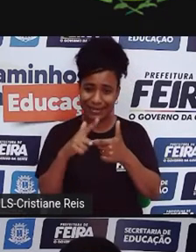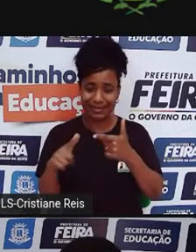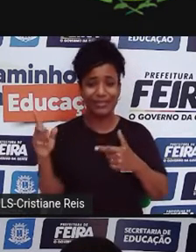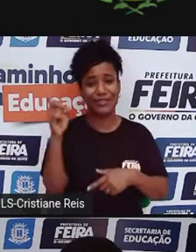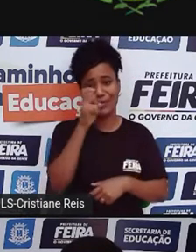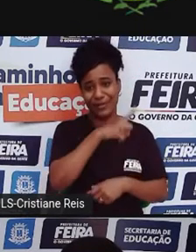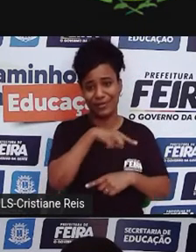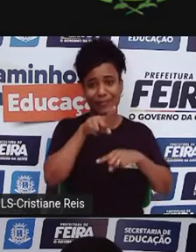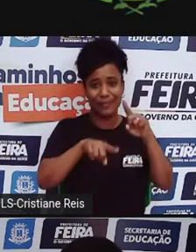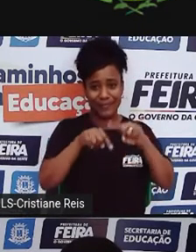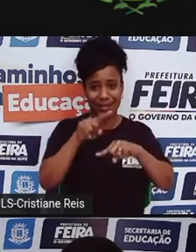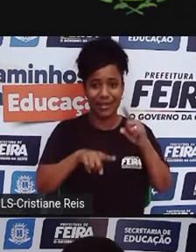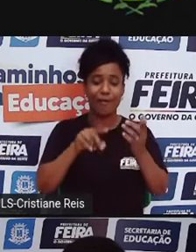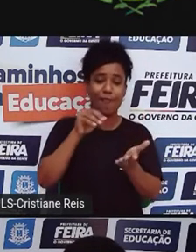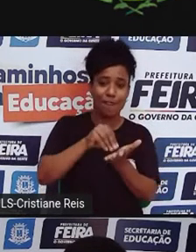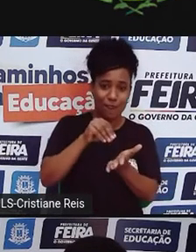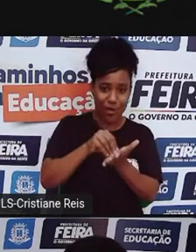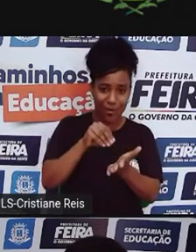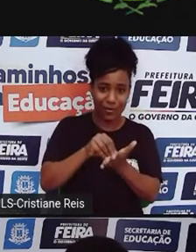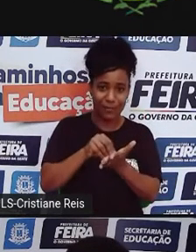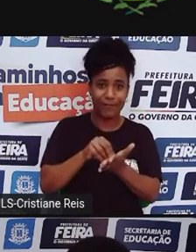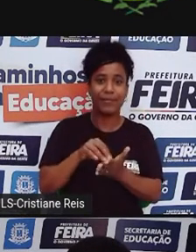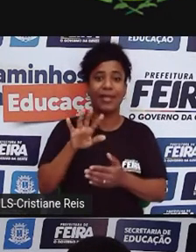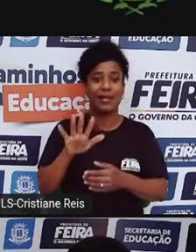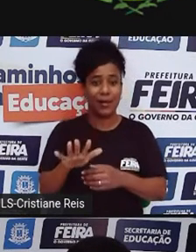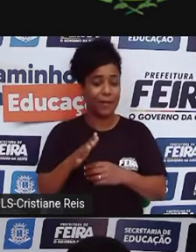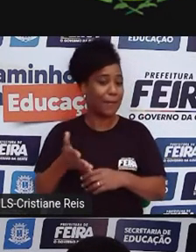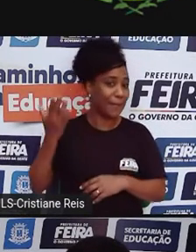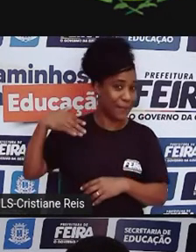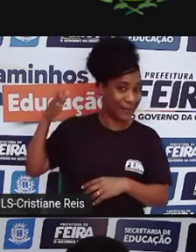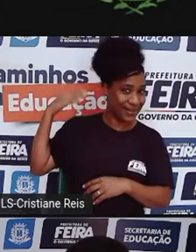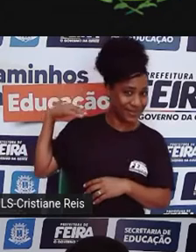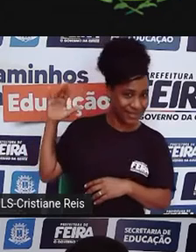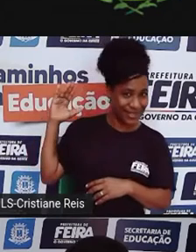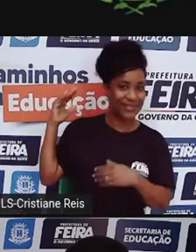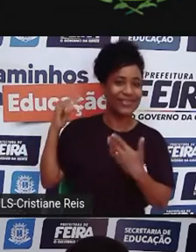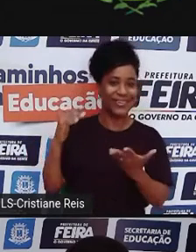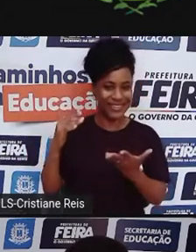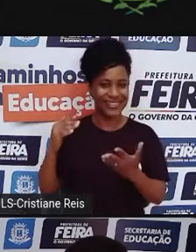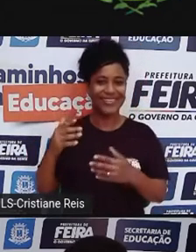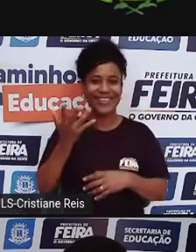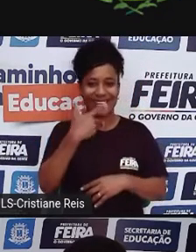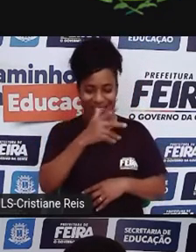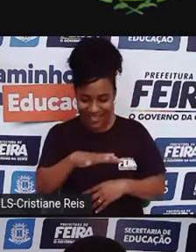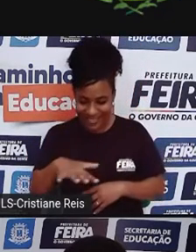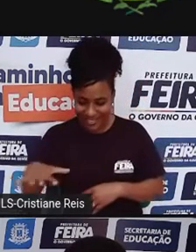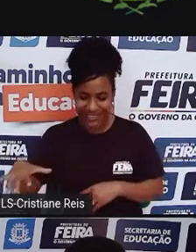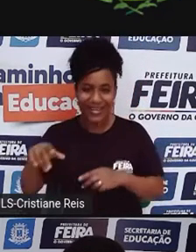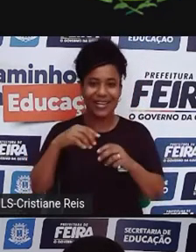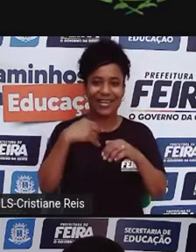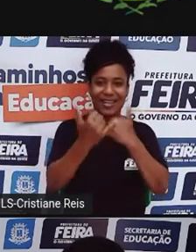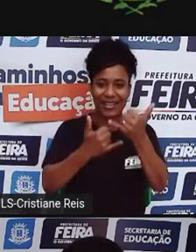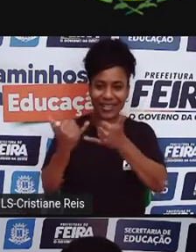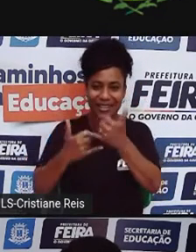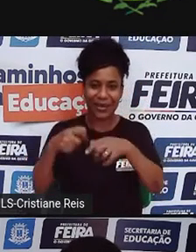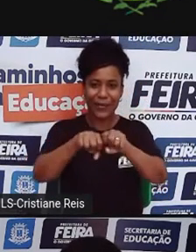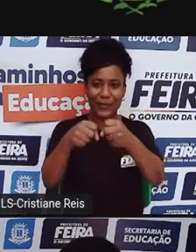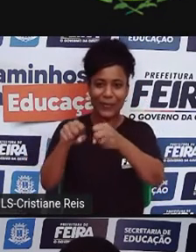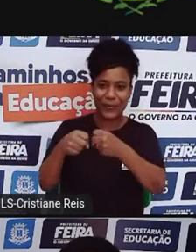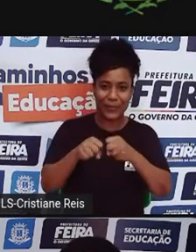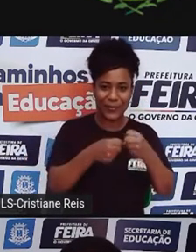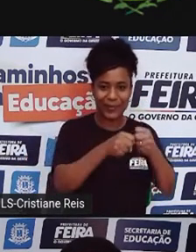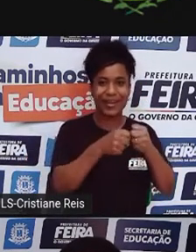de criar materiais, eu sempre fui um menino buliçoso quando era pequeno, desmontava os brinquedos, abria tudo, criava coisas. E aí,